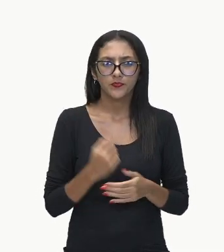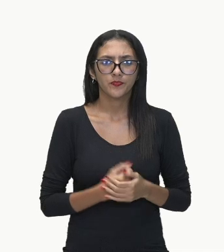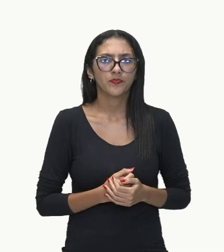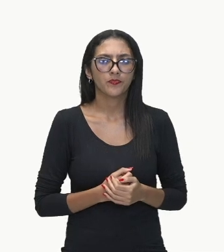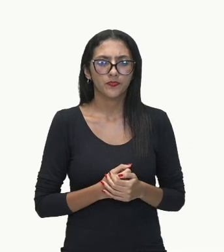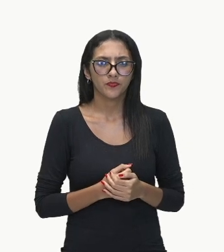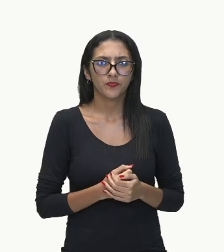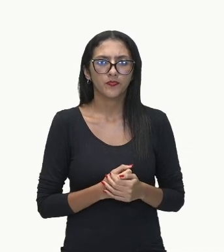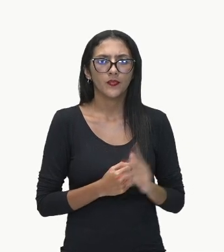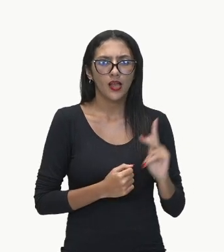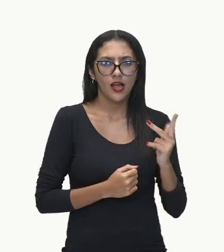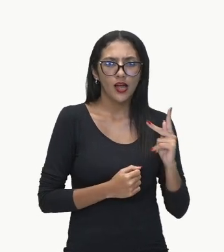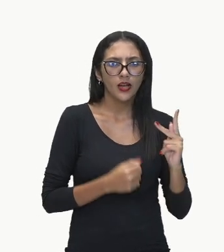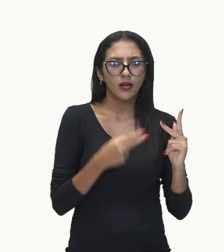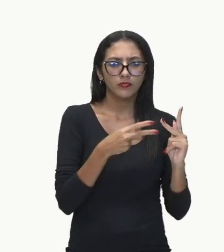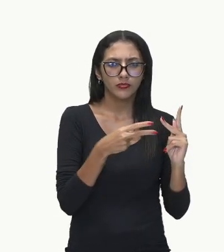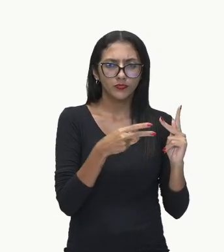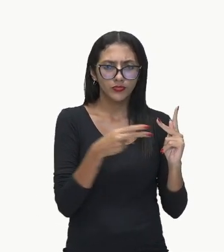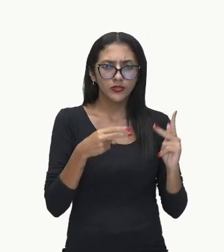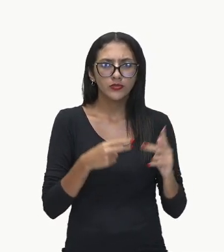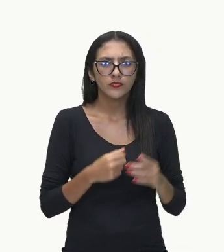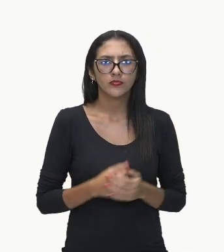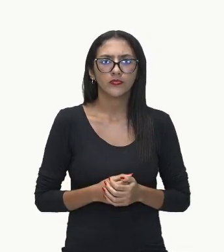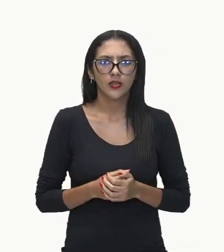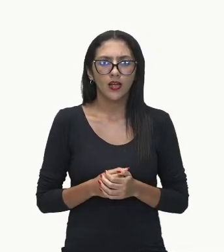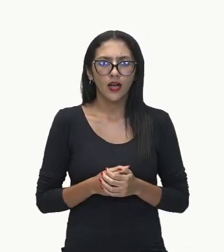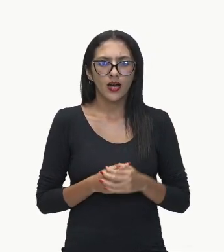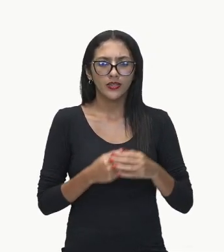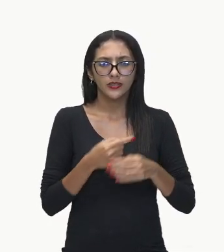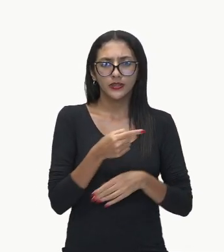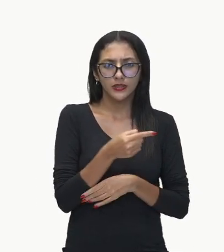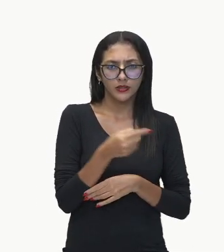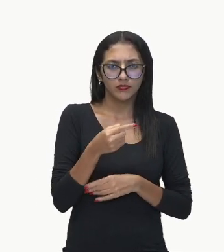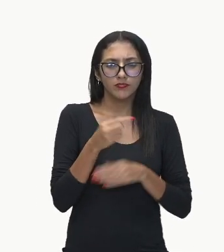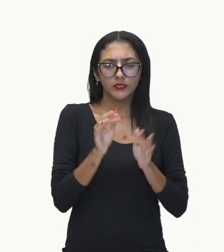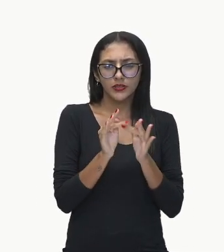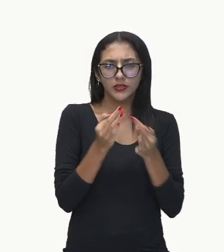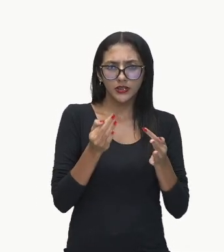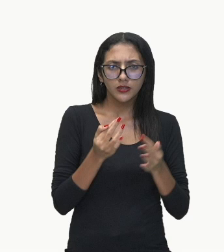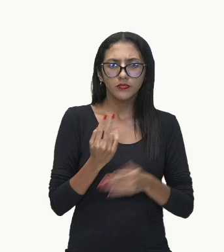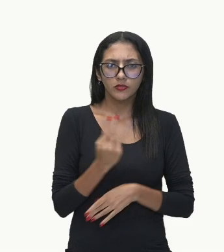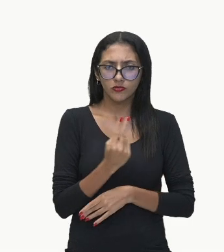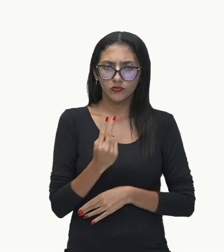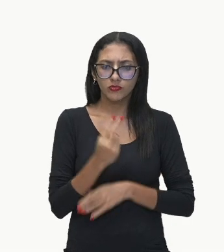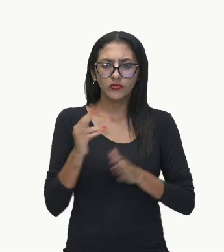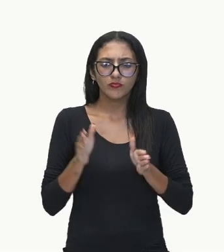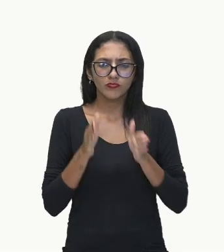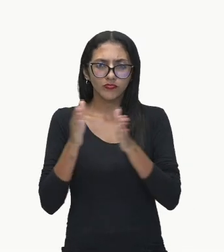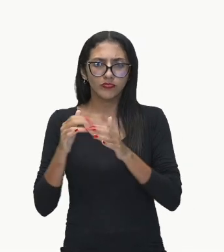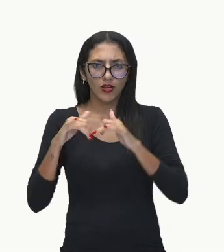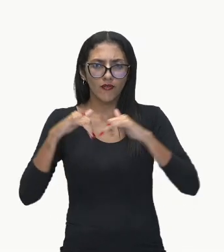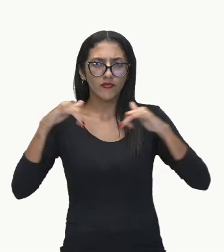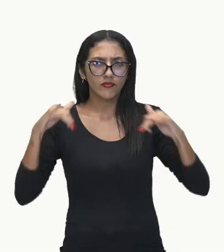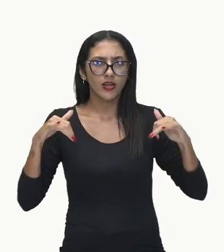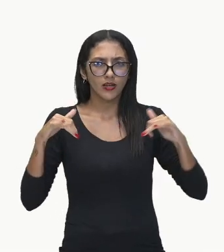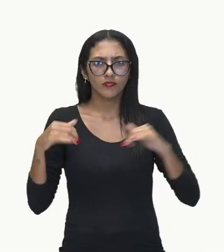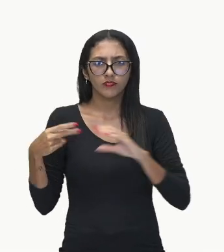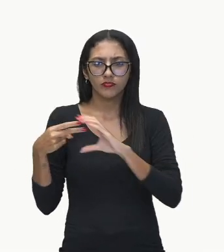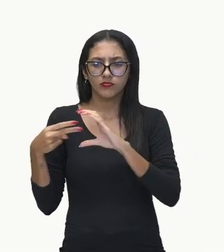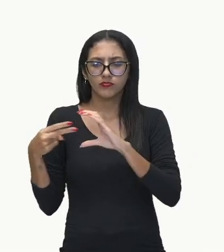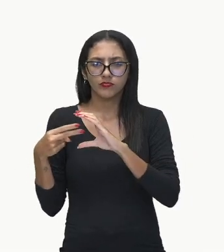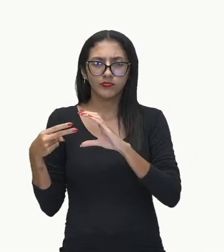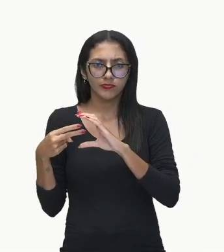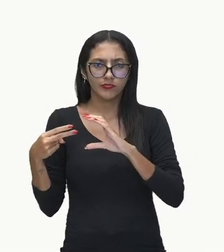ligação simples, outra ligação simples e a outra ligação dupla. Quer dizer que eles são alcadienos. Isso não se